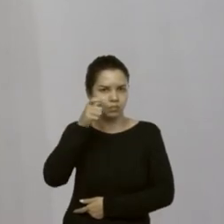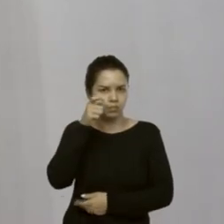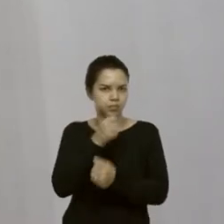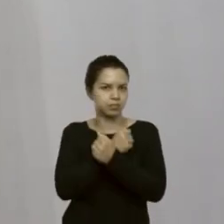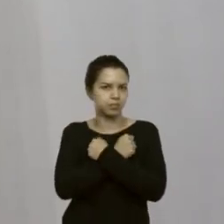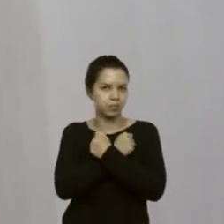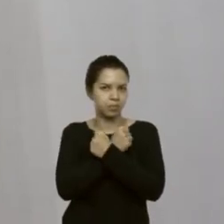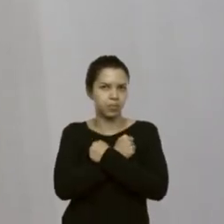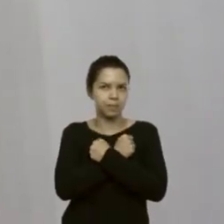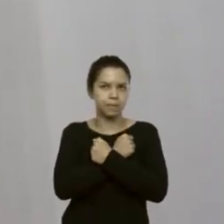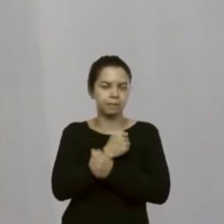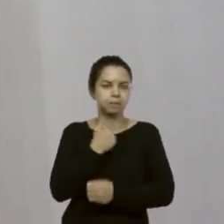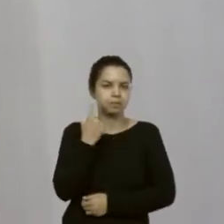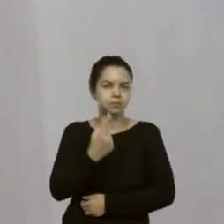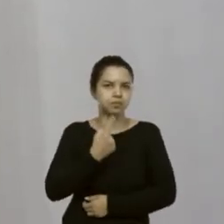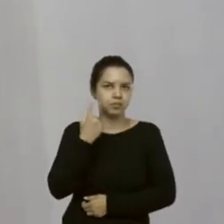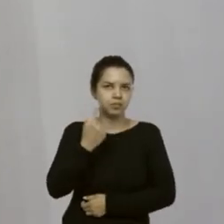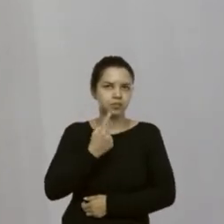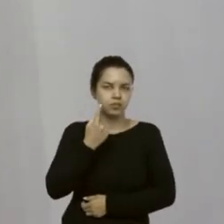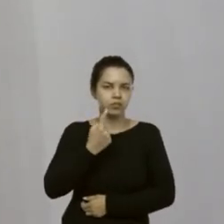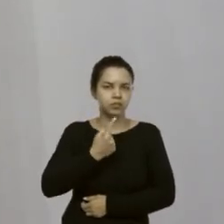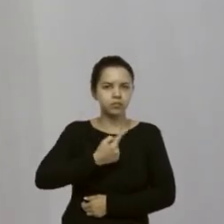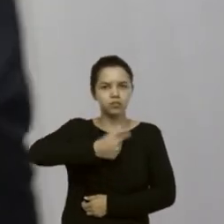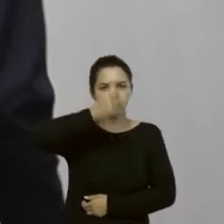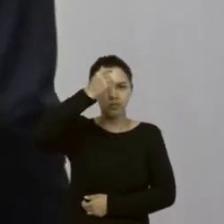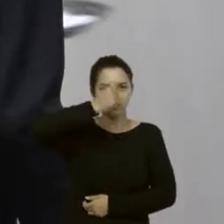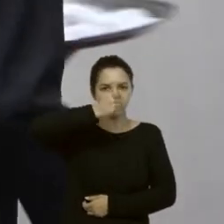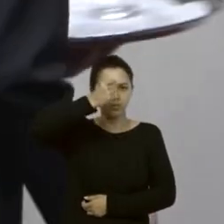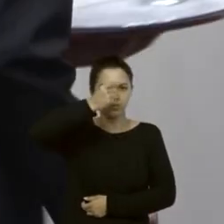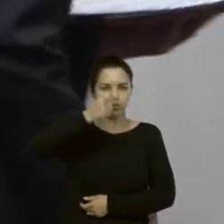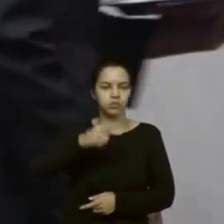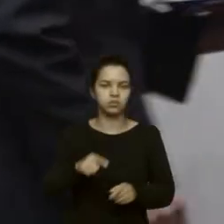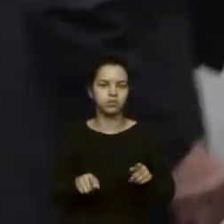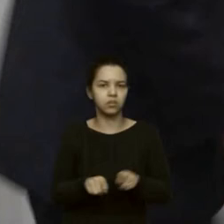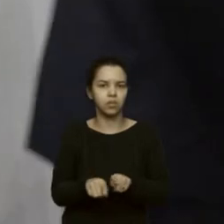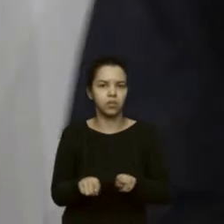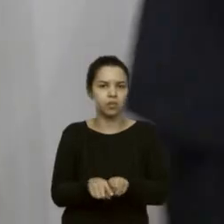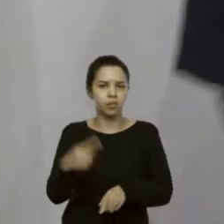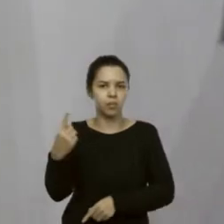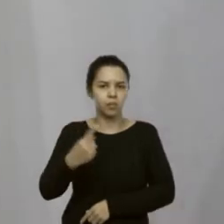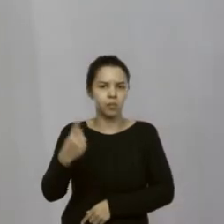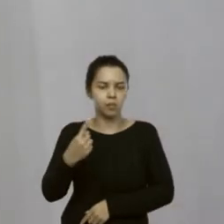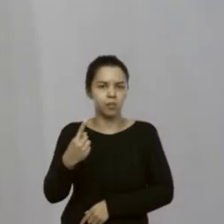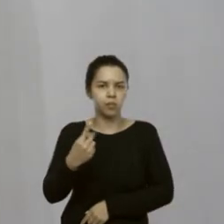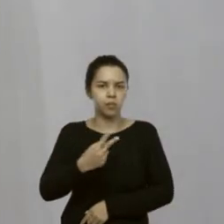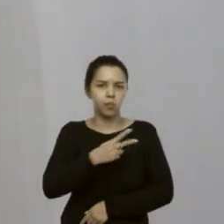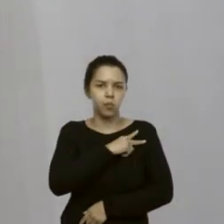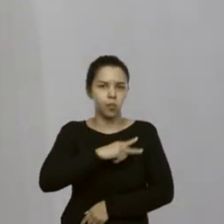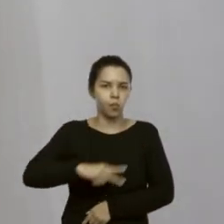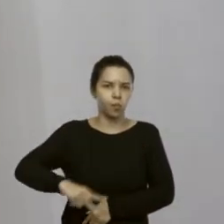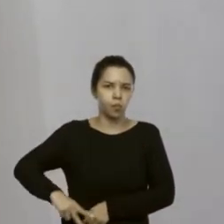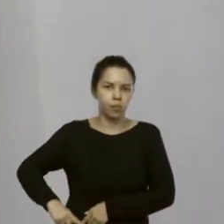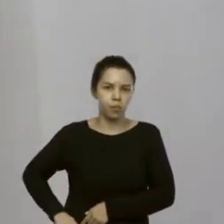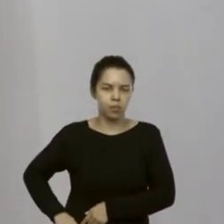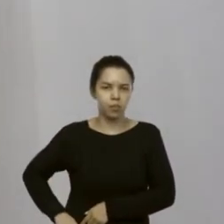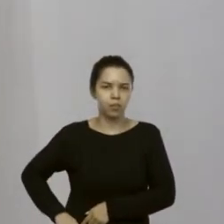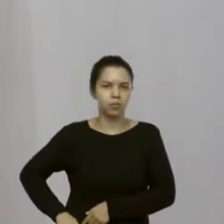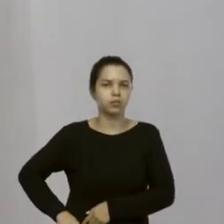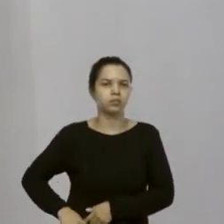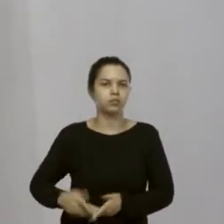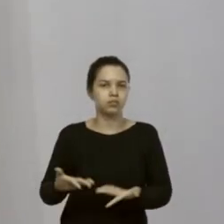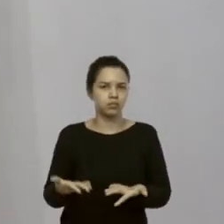abraço. Deputado Maurício Scudillac, que é o primeiro vice-presidente e preside essa sessão. Muito